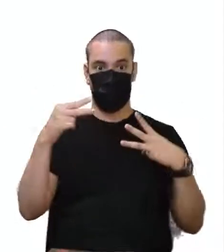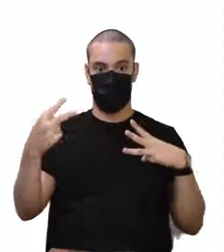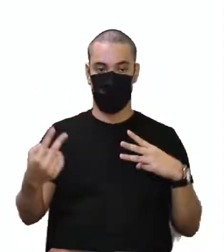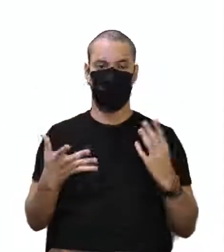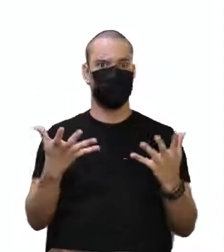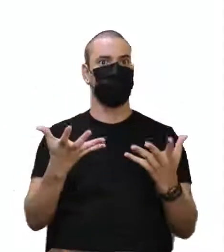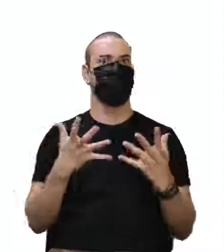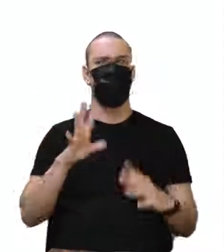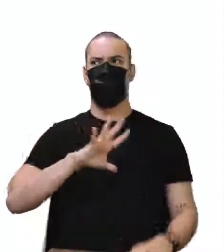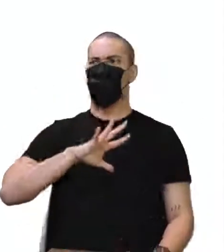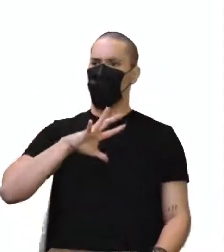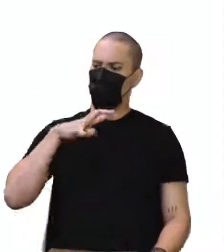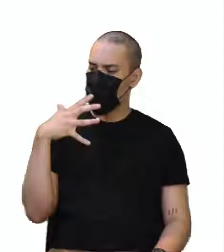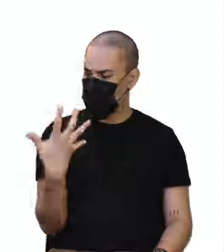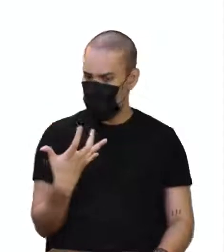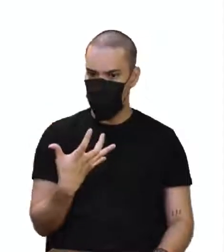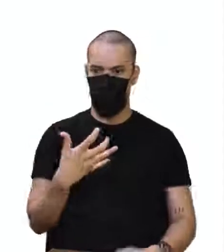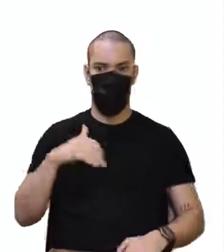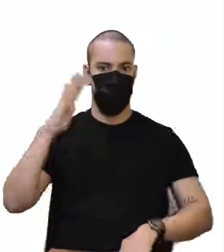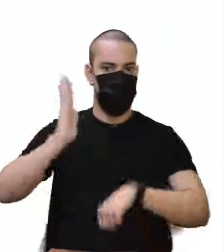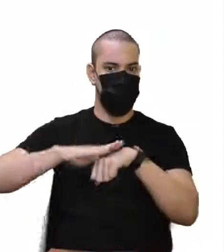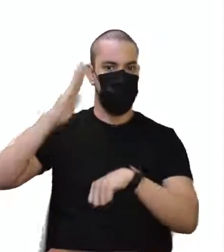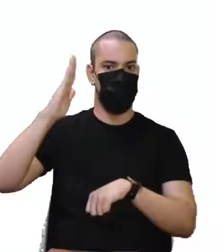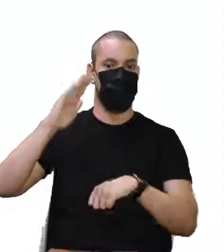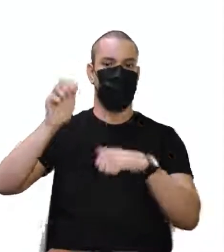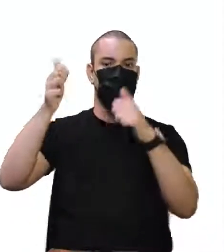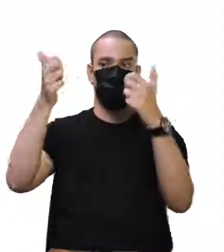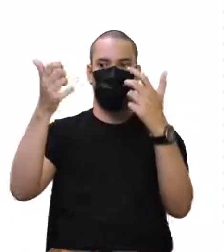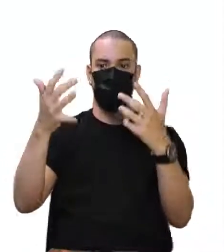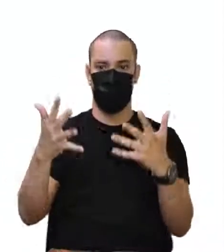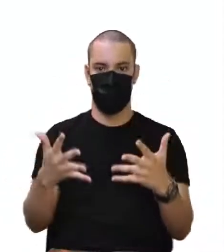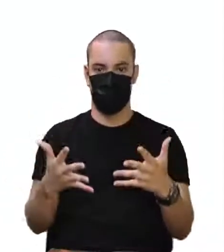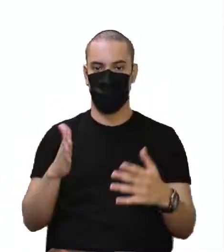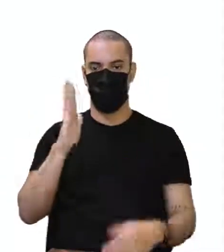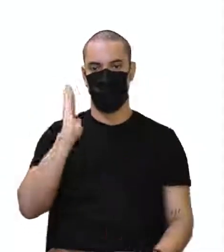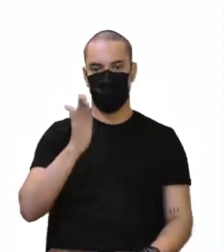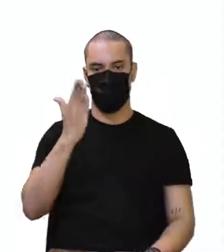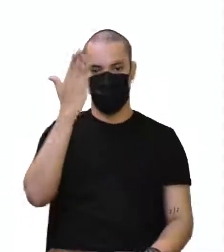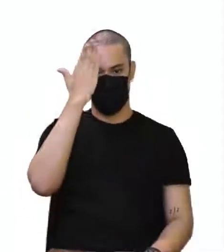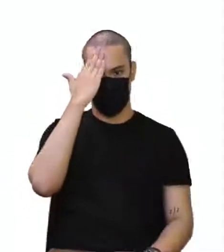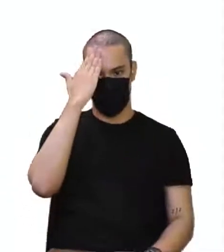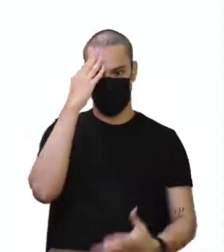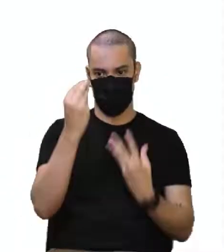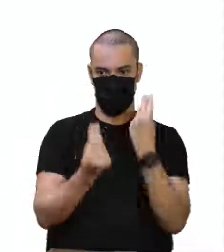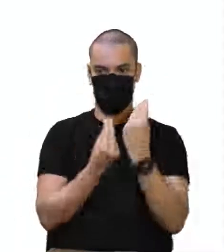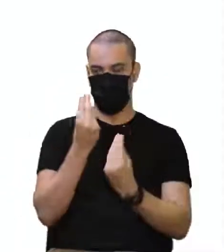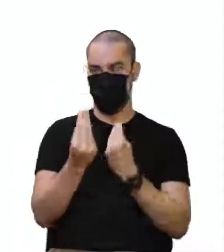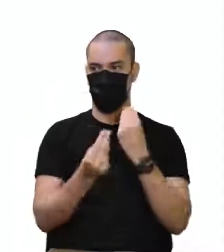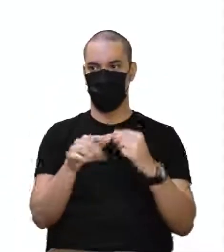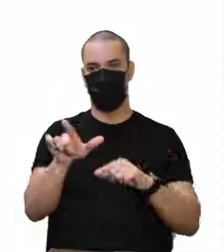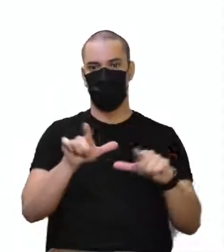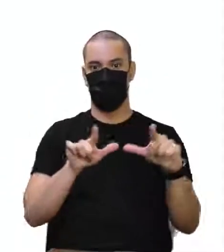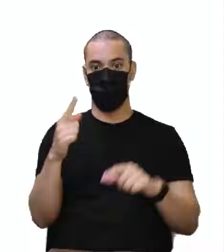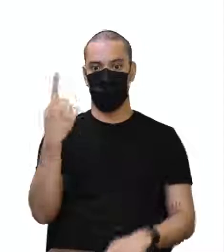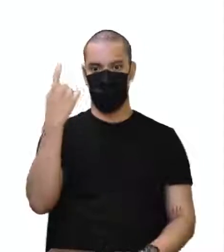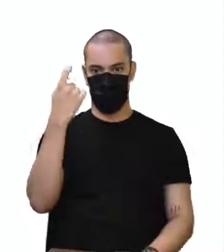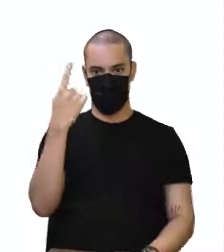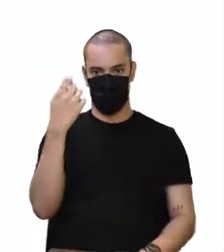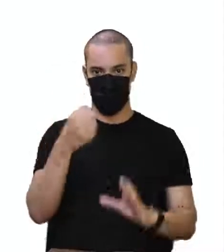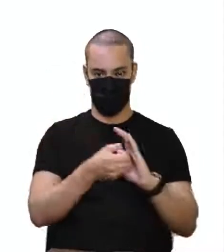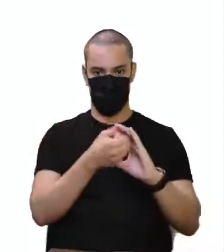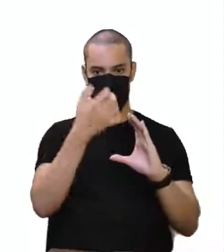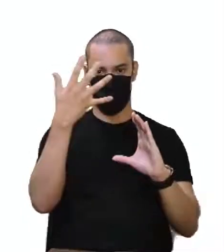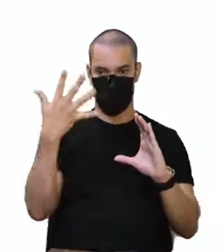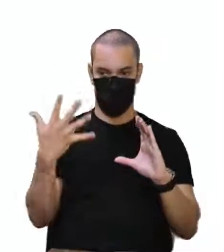quis ousar um pouco mais. Ele já viu como é que era a questão de se trabalhar com uma única